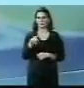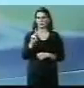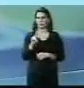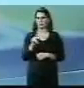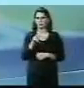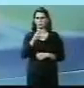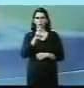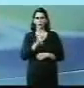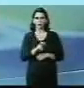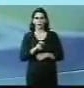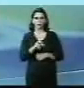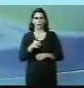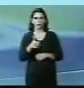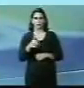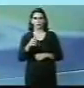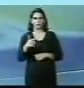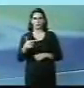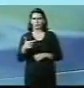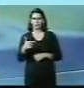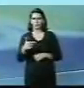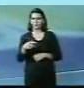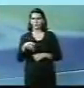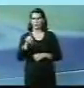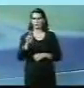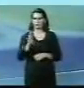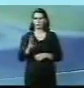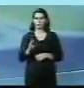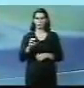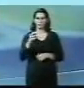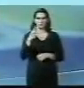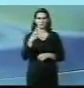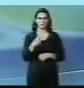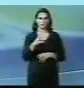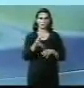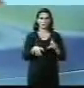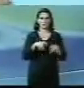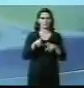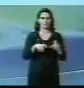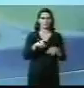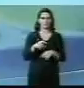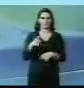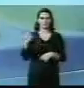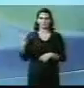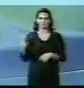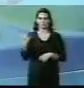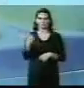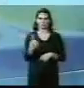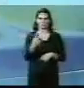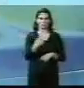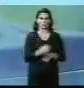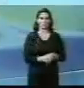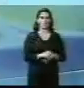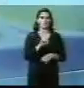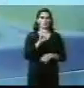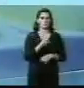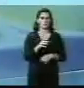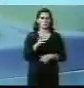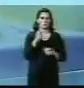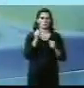512 kbps por segundo para 3 computadores. Cada um vai usar 1/3 dessa